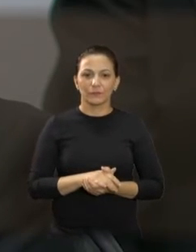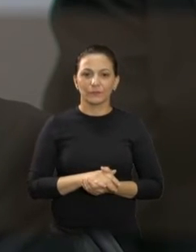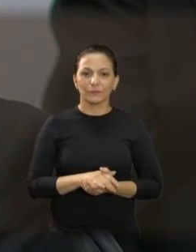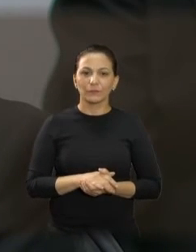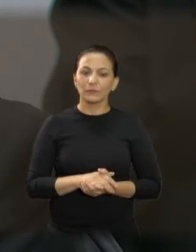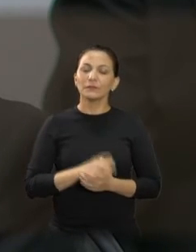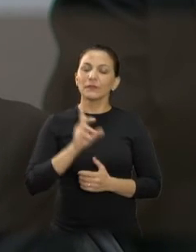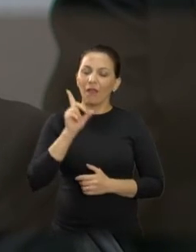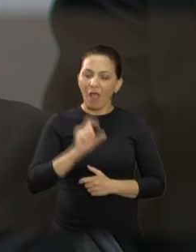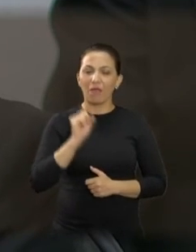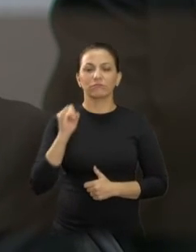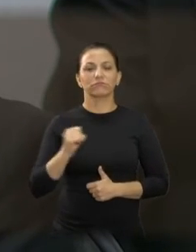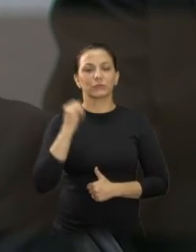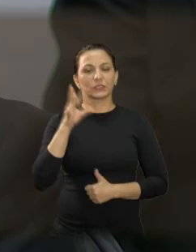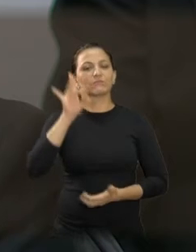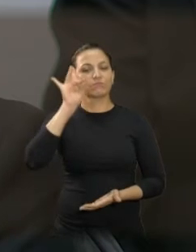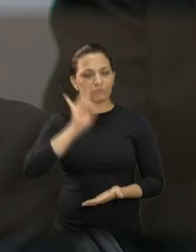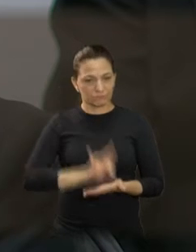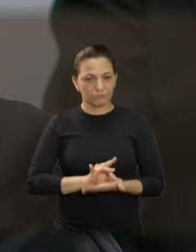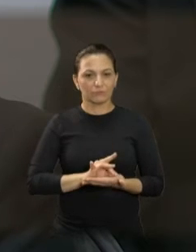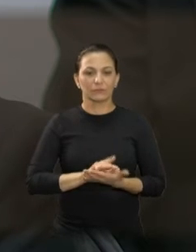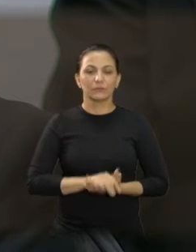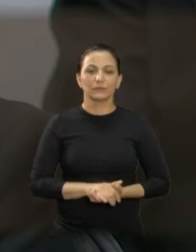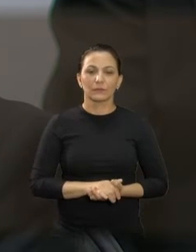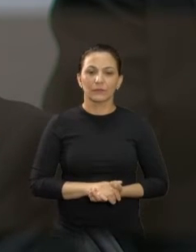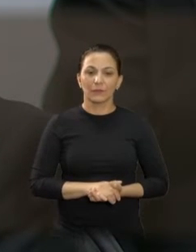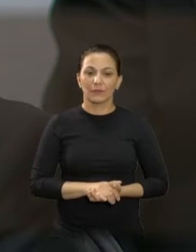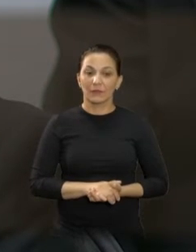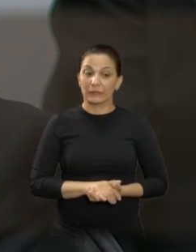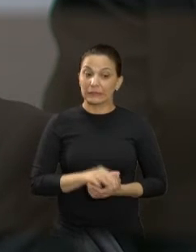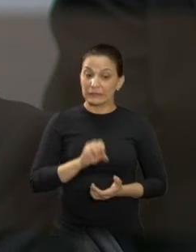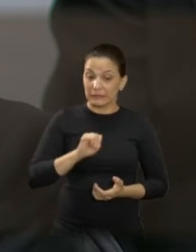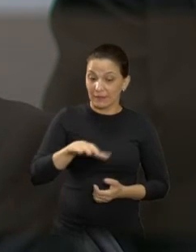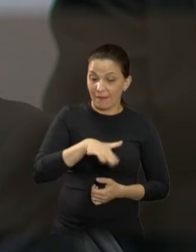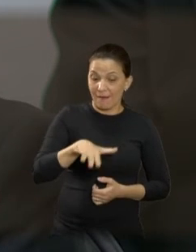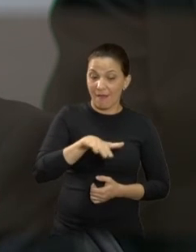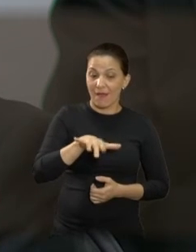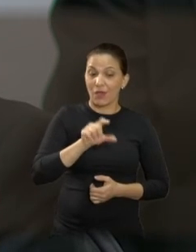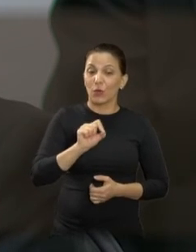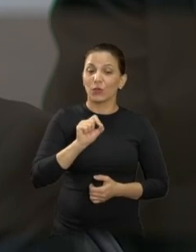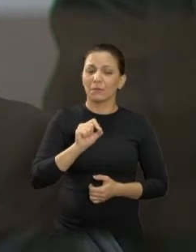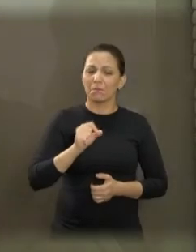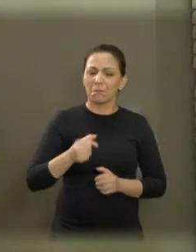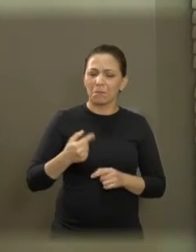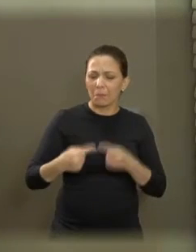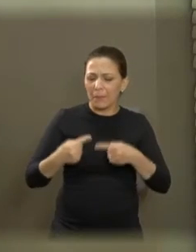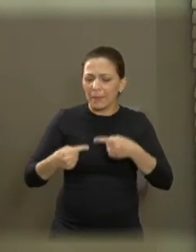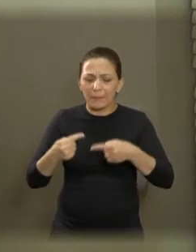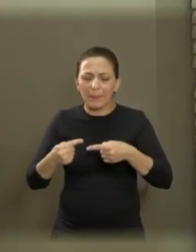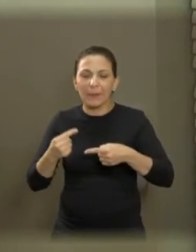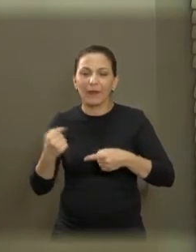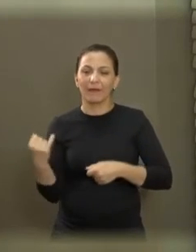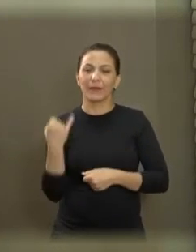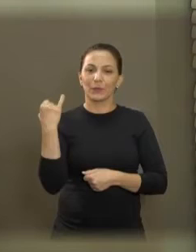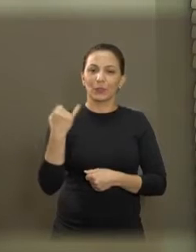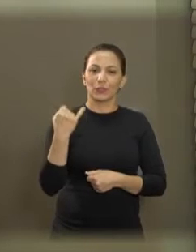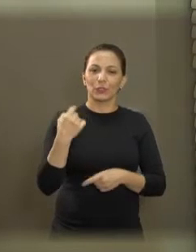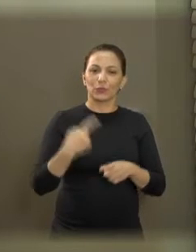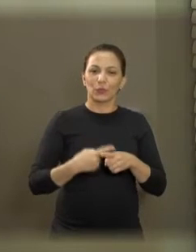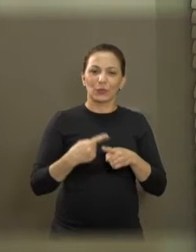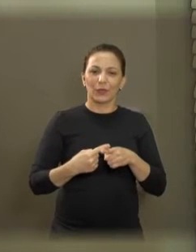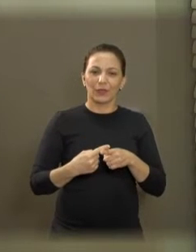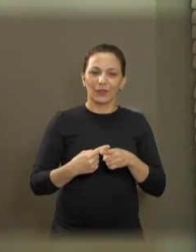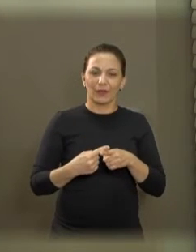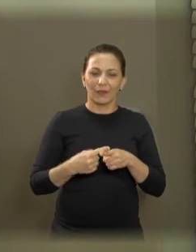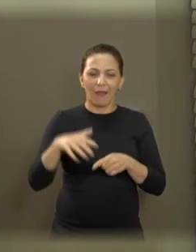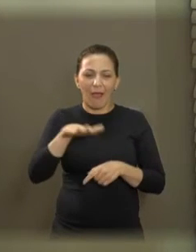Então, é importante. E eu cheguei a falar isso. Bom, então se é cosmética, vamos conversar agora a importância disso, porque cosmética não é